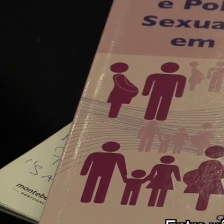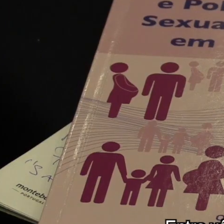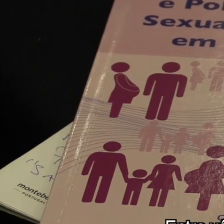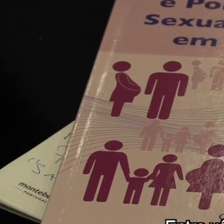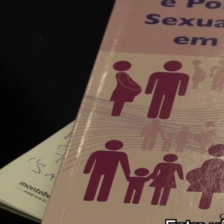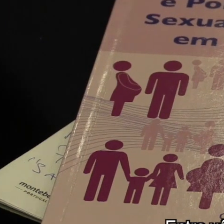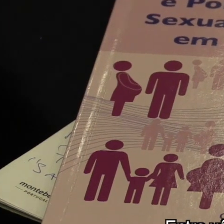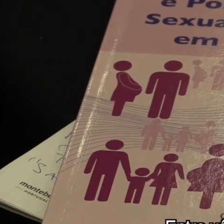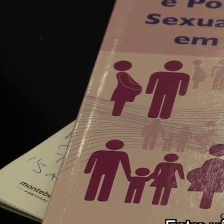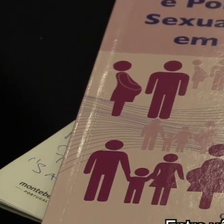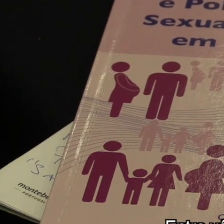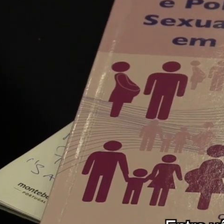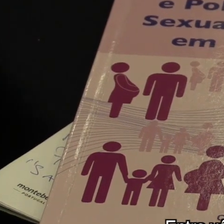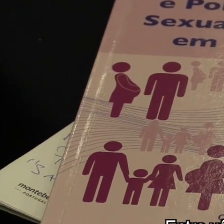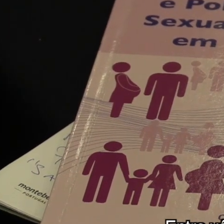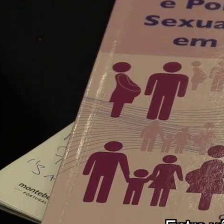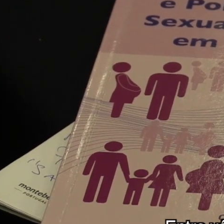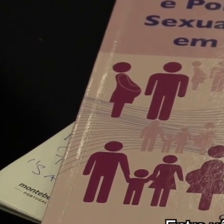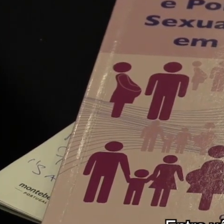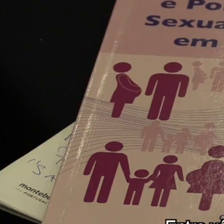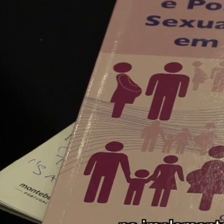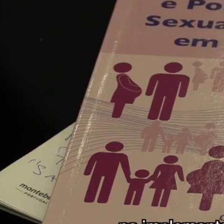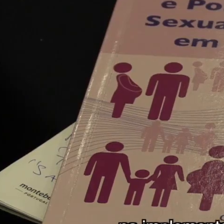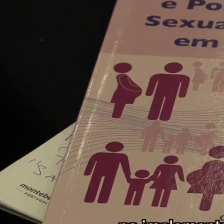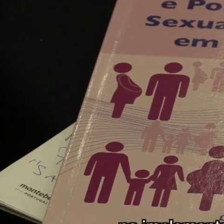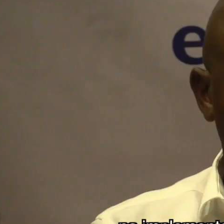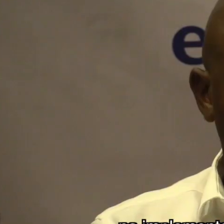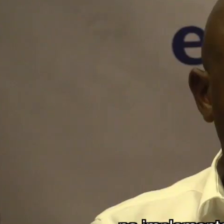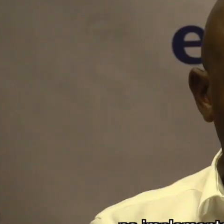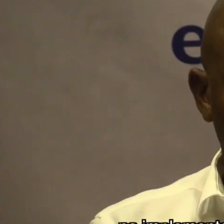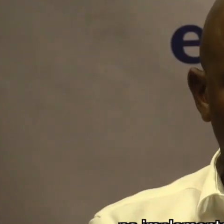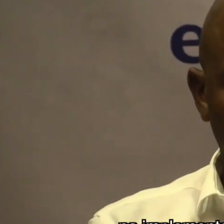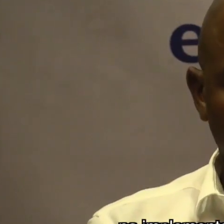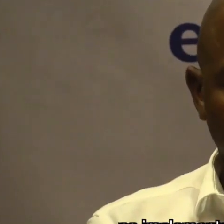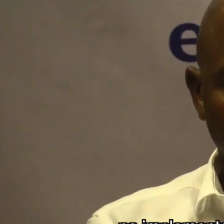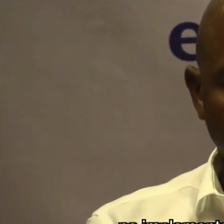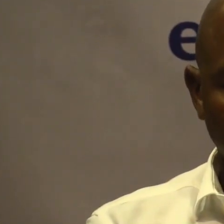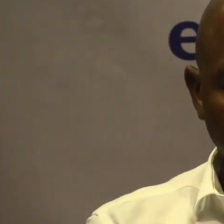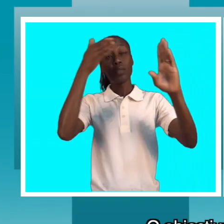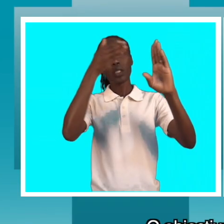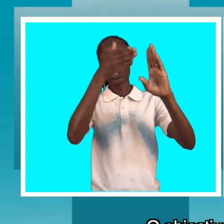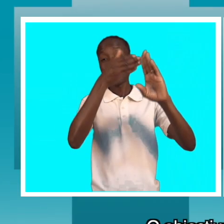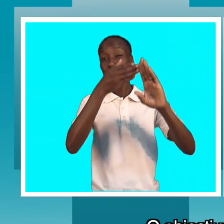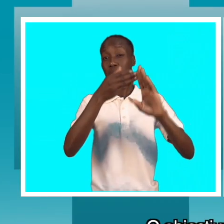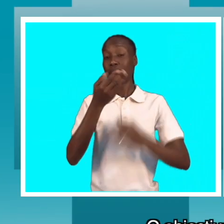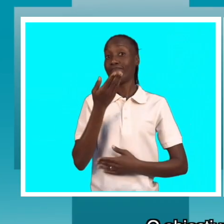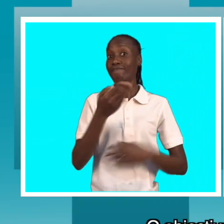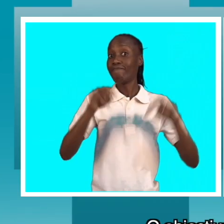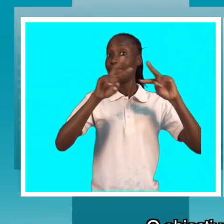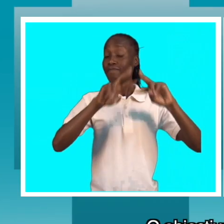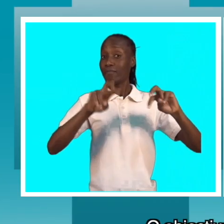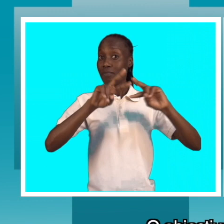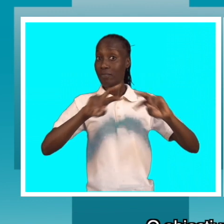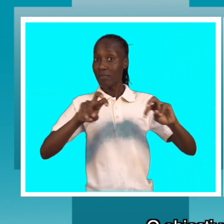o livro procura evidenciar as boas práticas na implementação de políticas nesta área. O objetivo fundamental